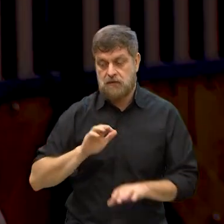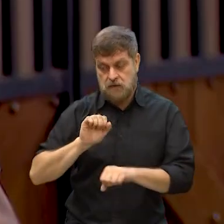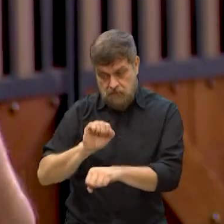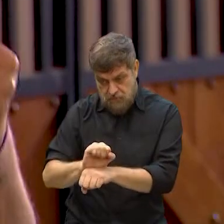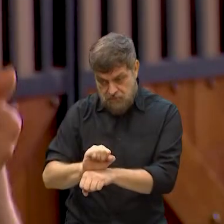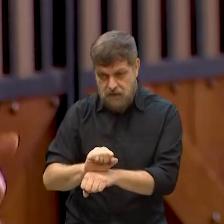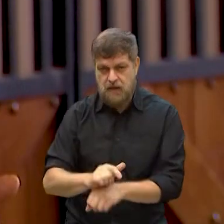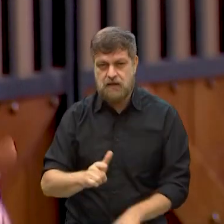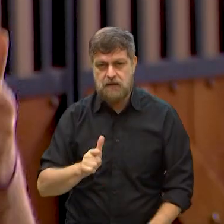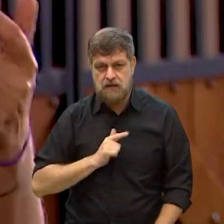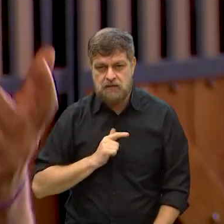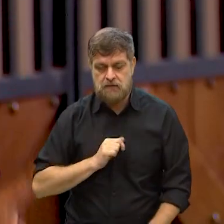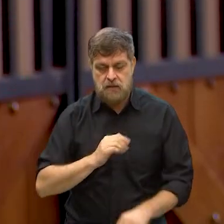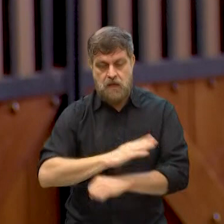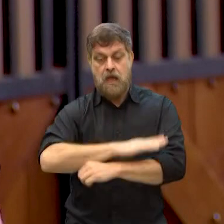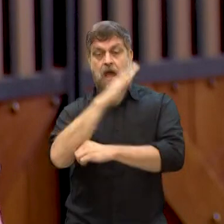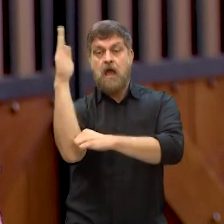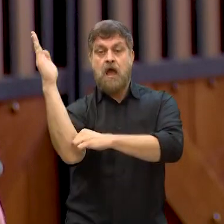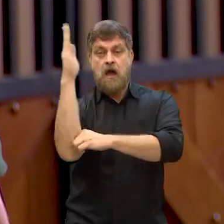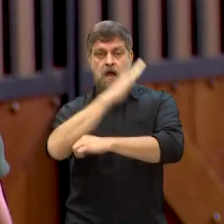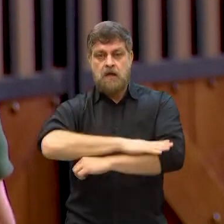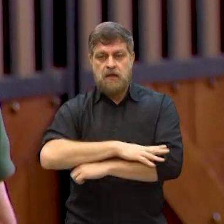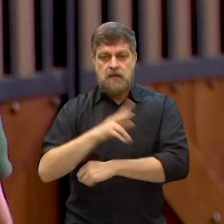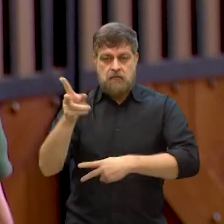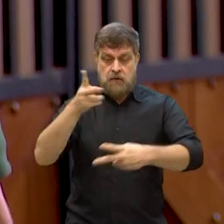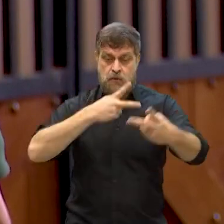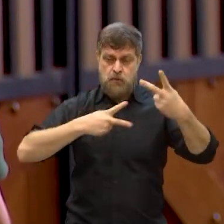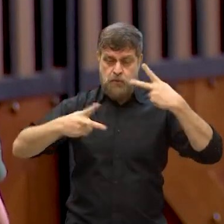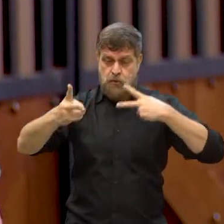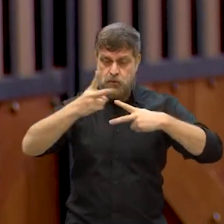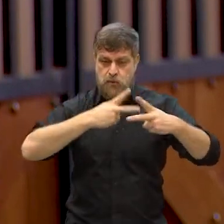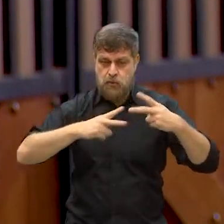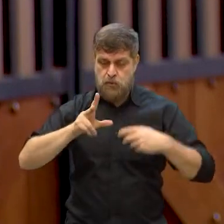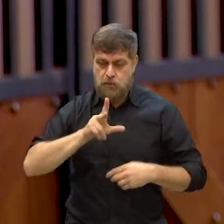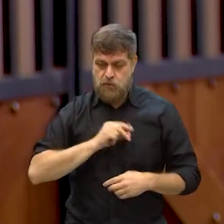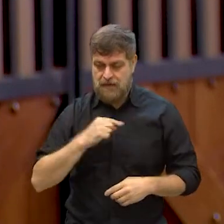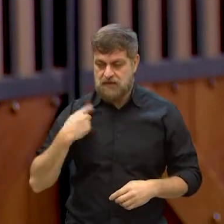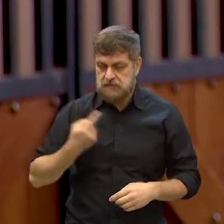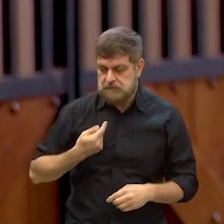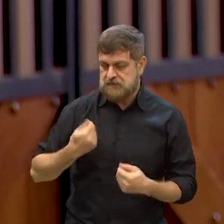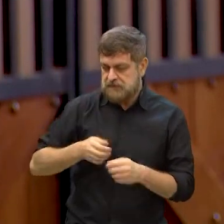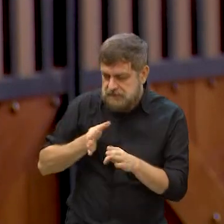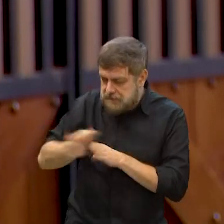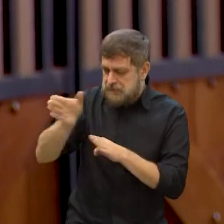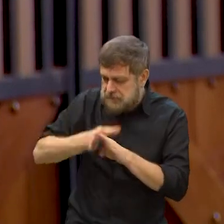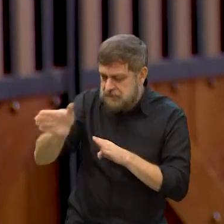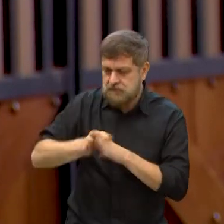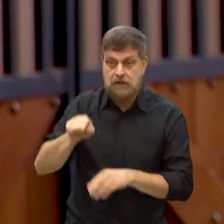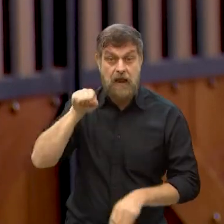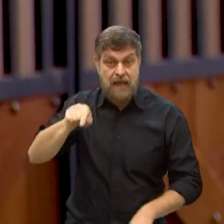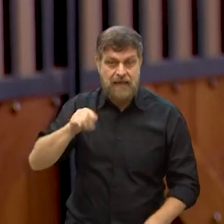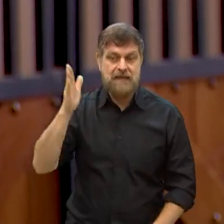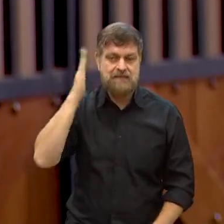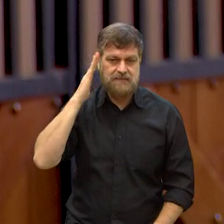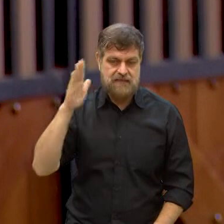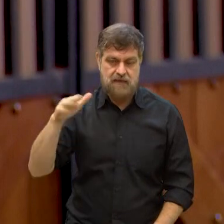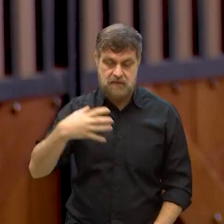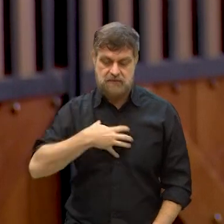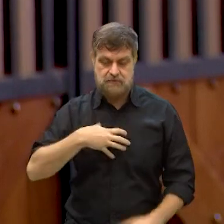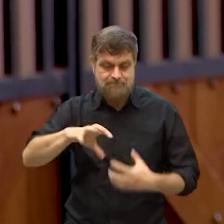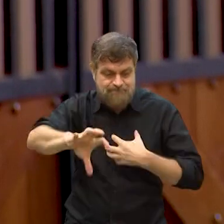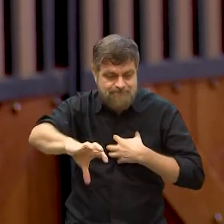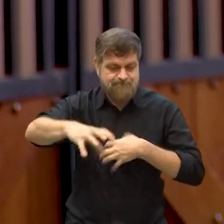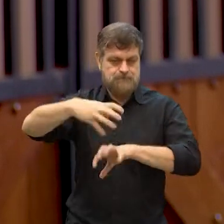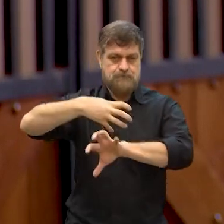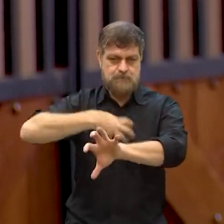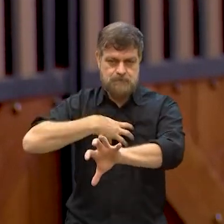a sensibilidade de parar, abrir janela. Então, assim, meio que a gente não precisa muito de preparo, porque eles se colocam no lugar